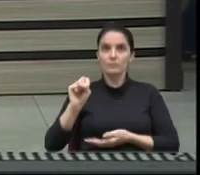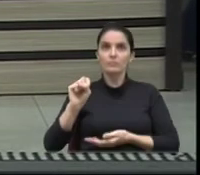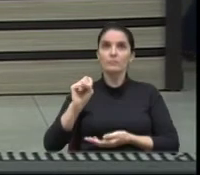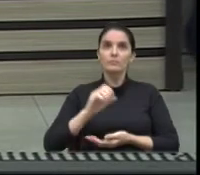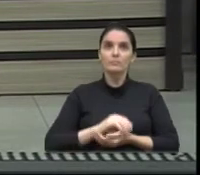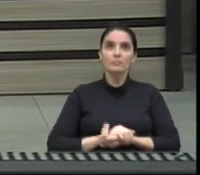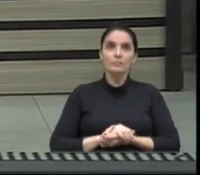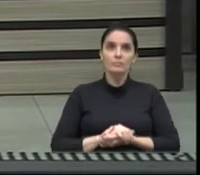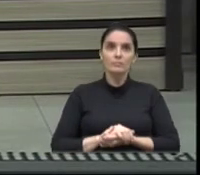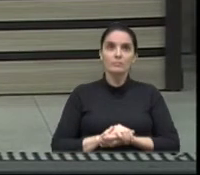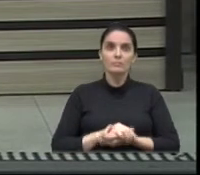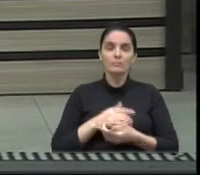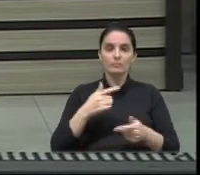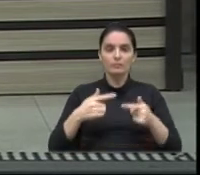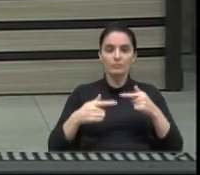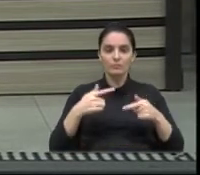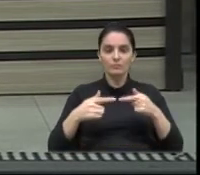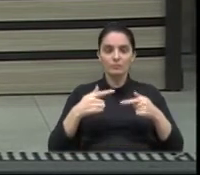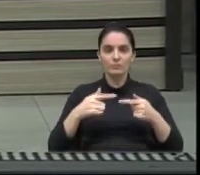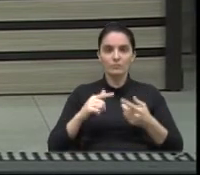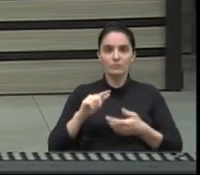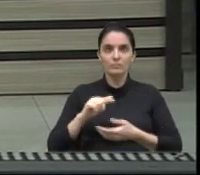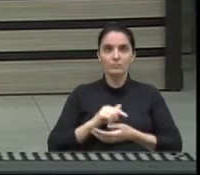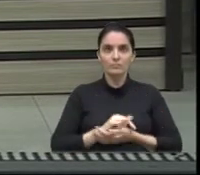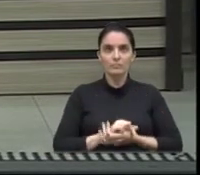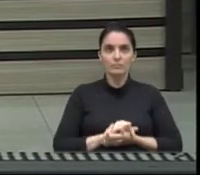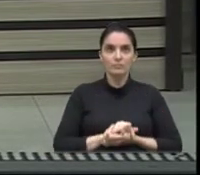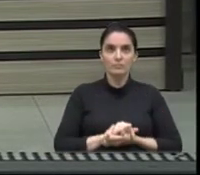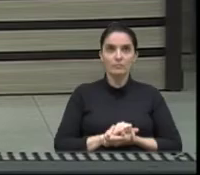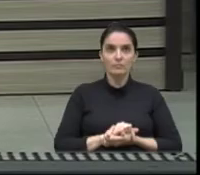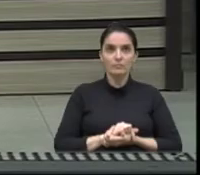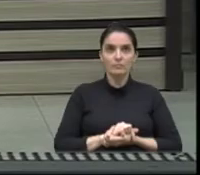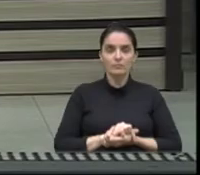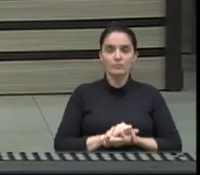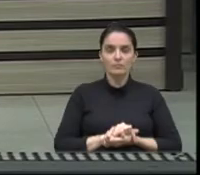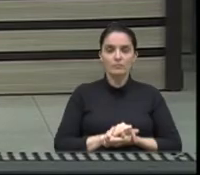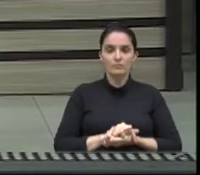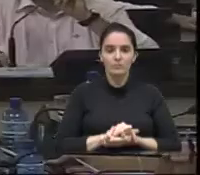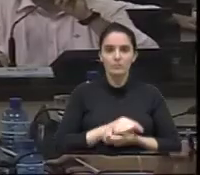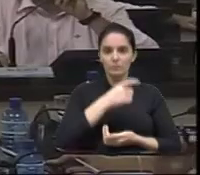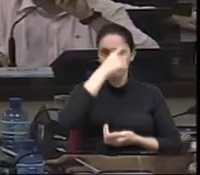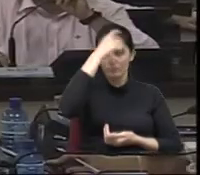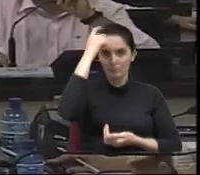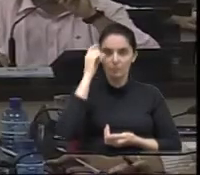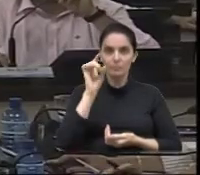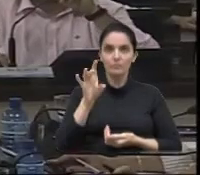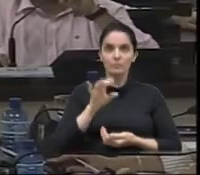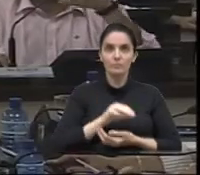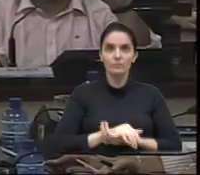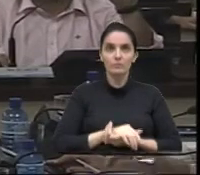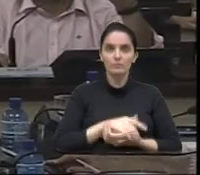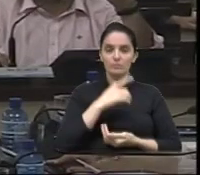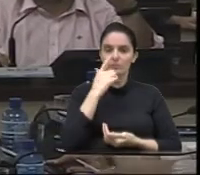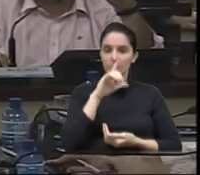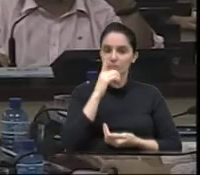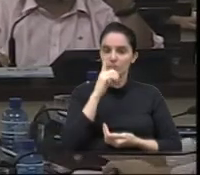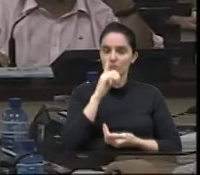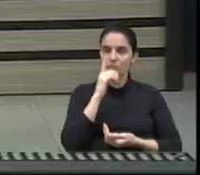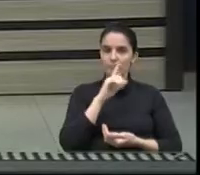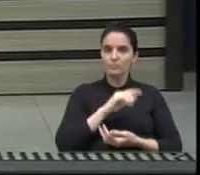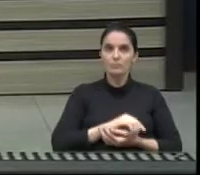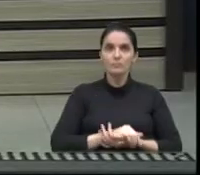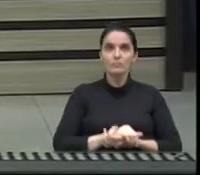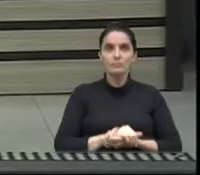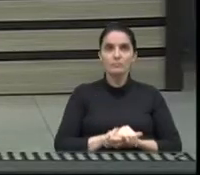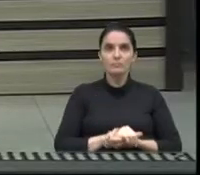discutir. Alguém mais deseja discutir? Eu quero discutir, presidente. Eu também, senhora presidenta. E